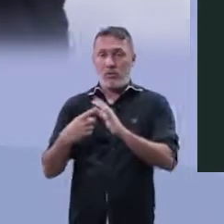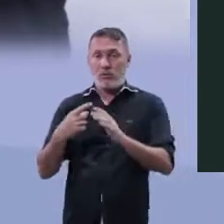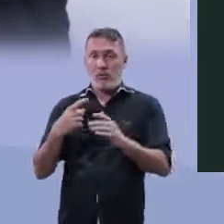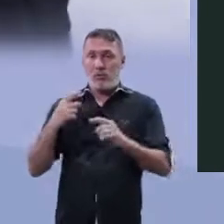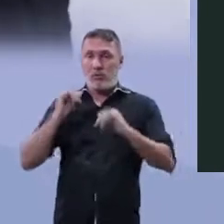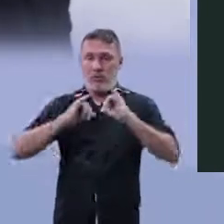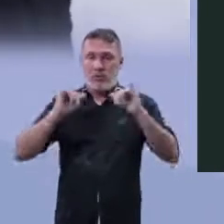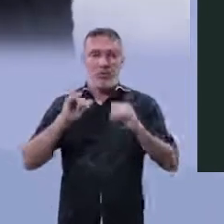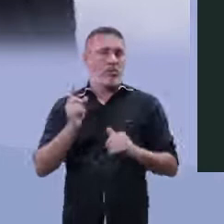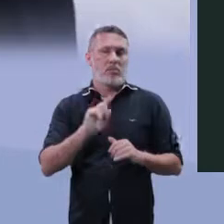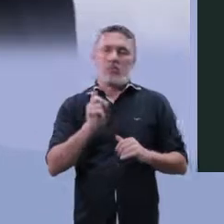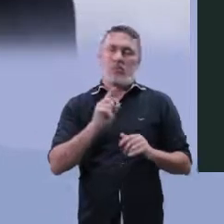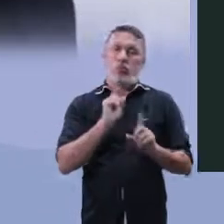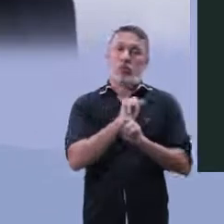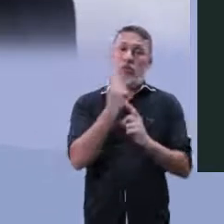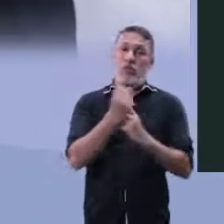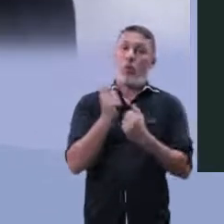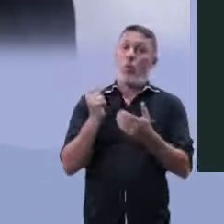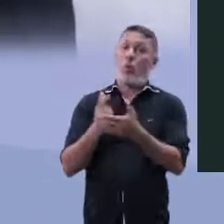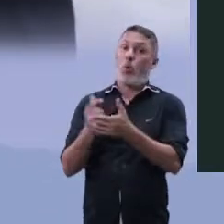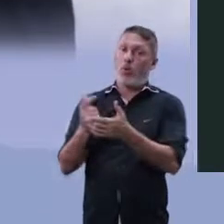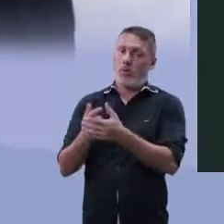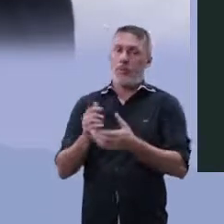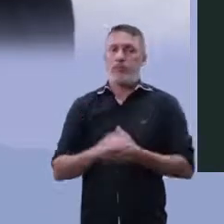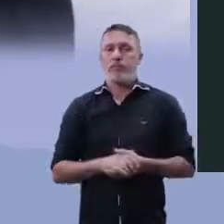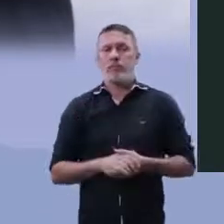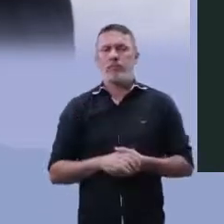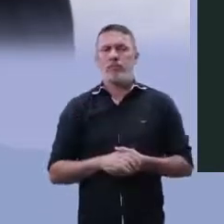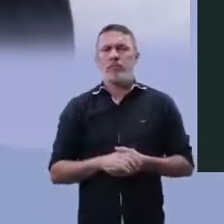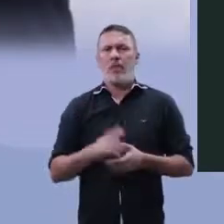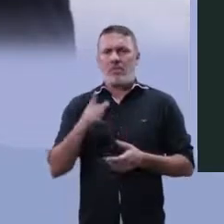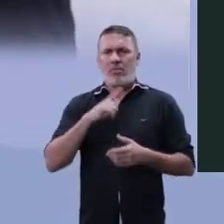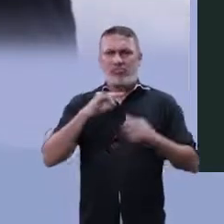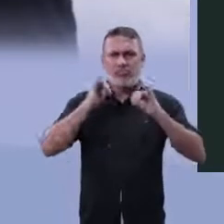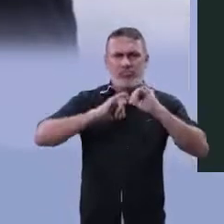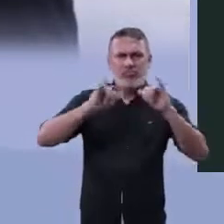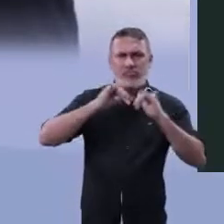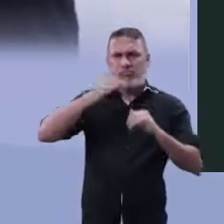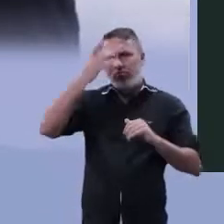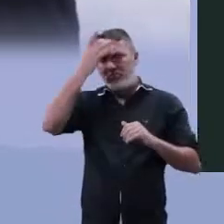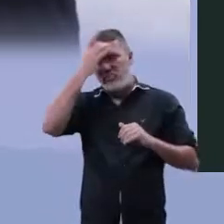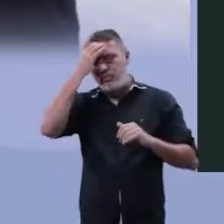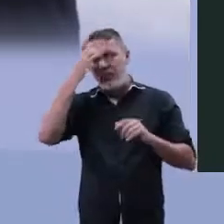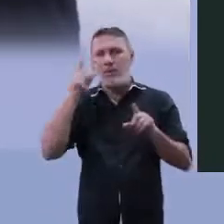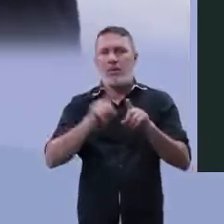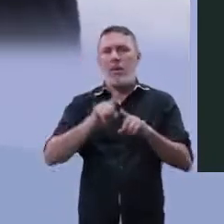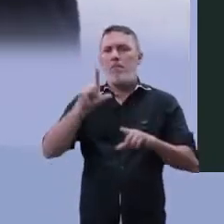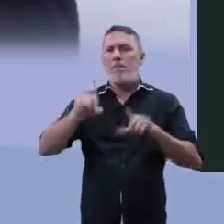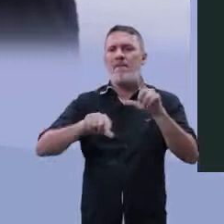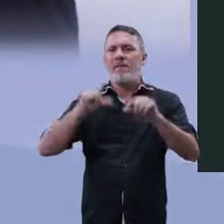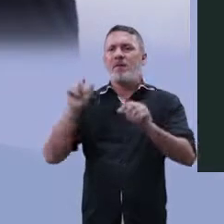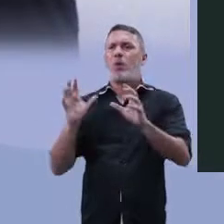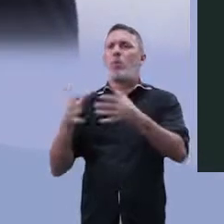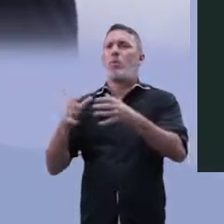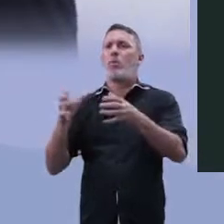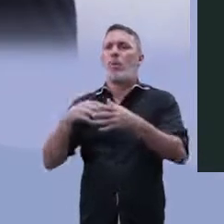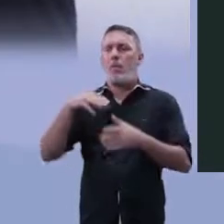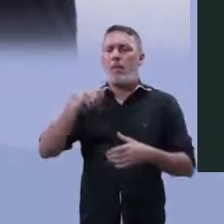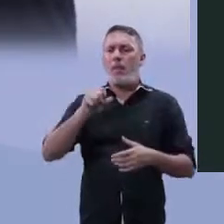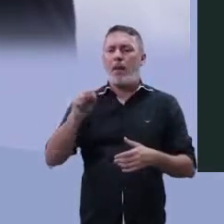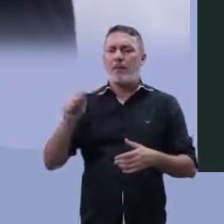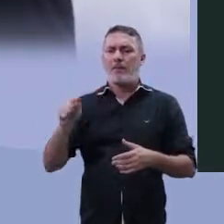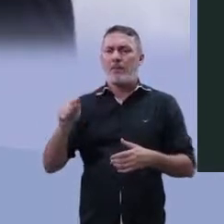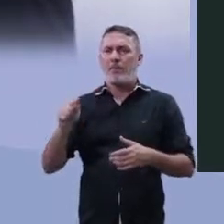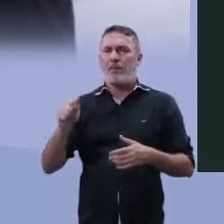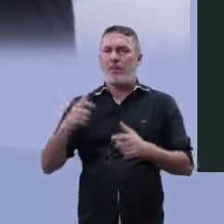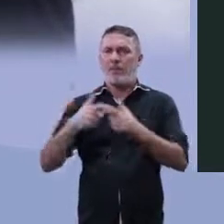não reflete, ela consome, então essa está fora de cogitação. Difusão do pensamento e da preferência das grandes massas? Não.